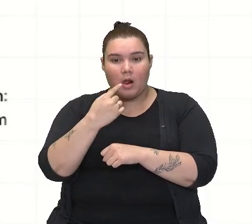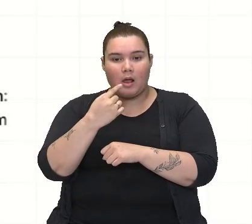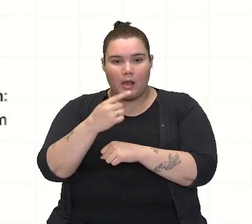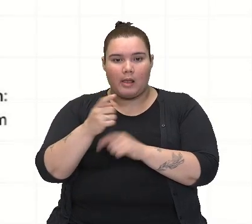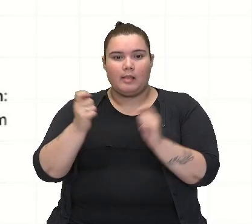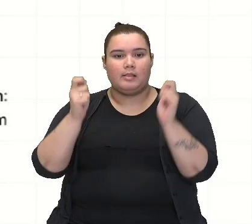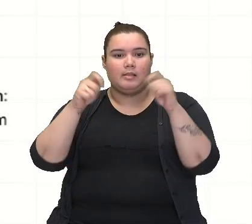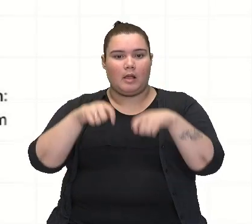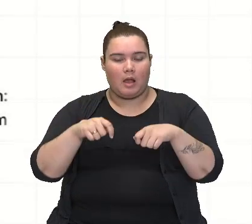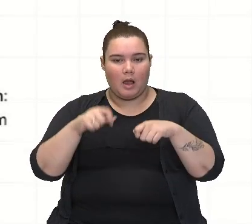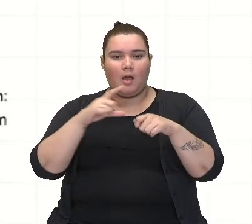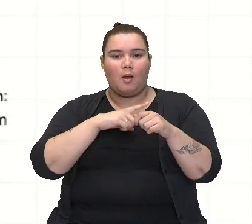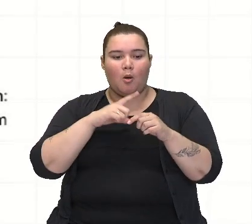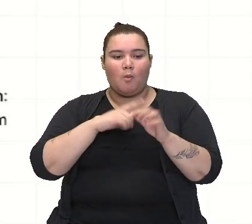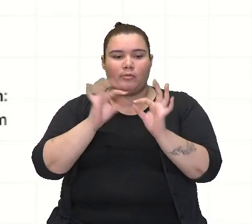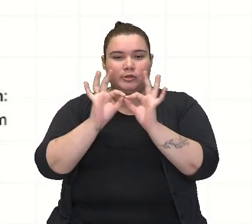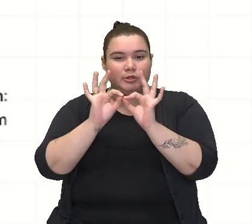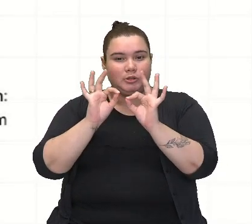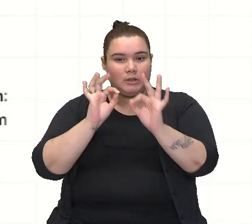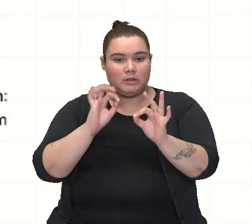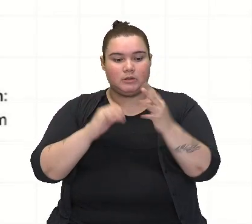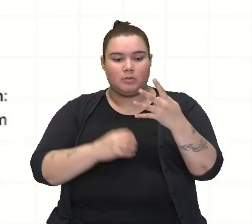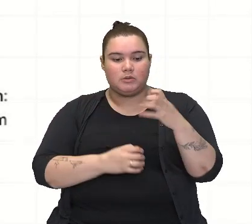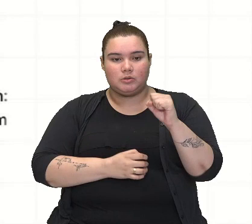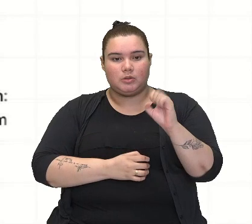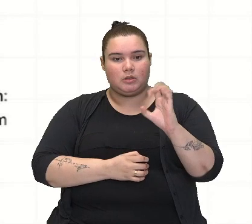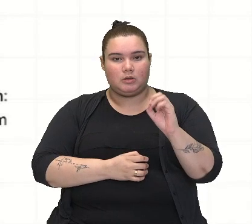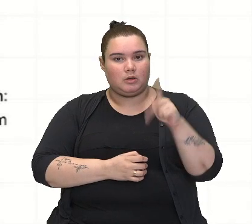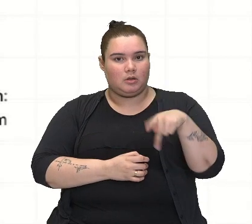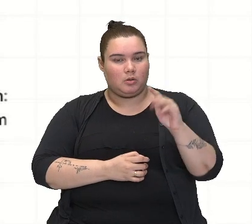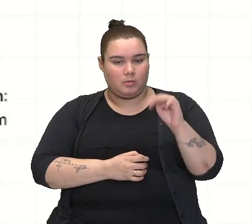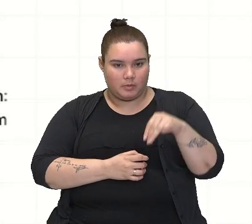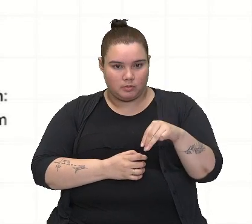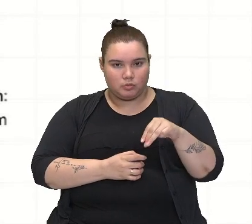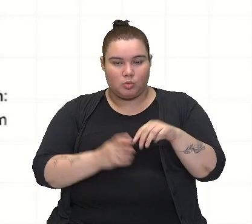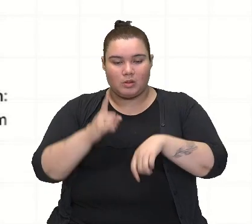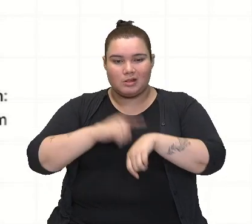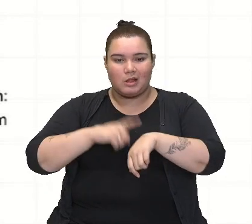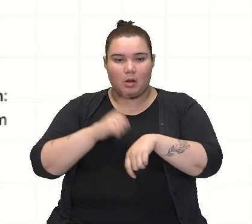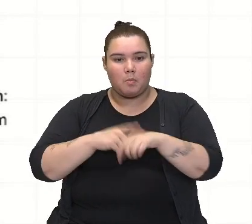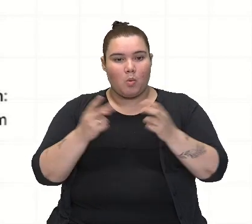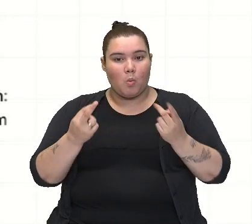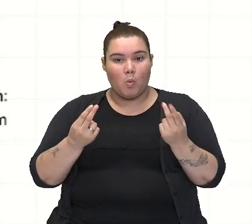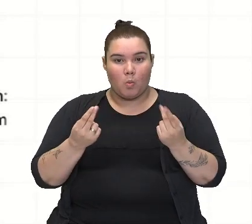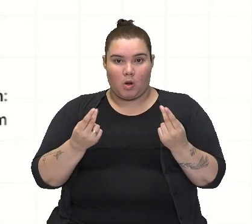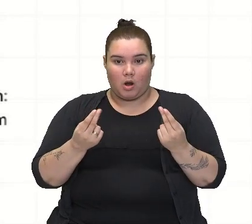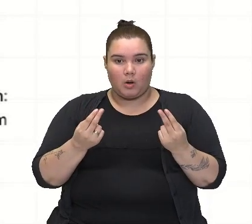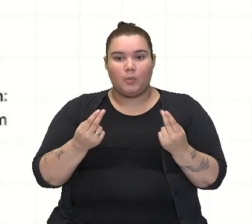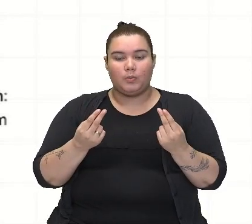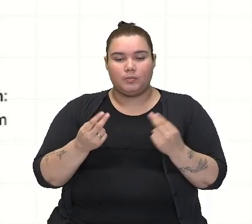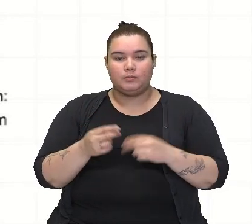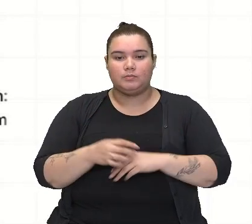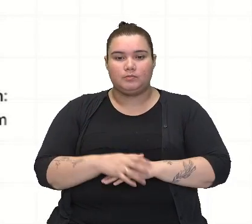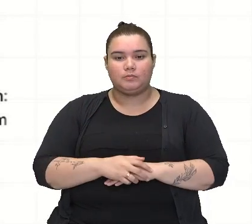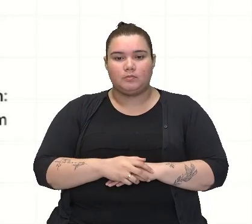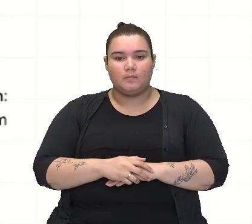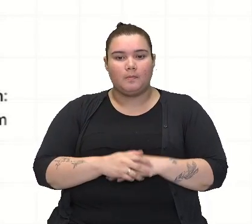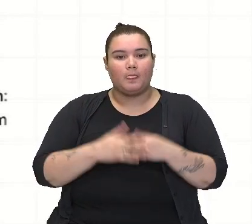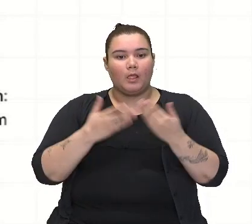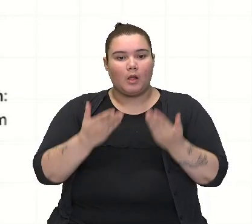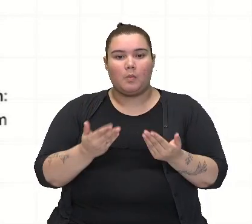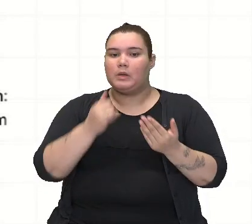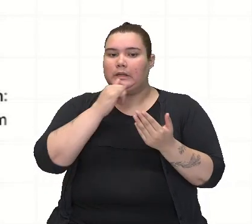480 quilômetros no mesmo período de tempo. Então, veja bem, olha, neste exemplo aqui, nós